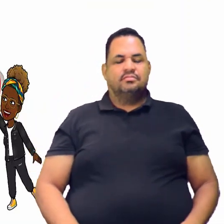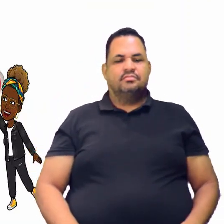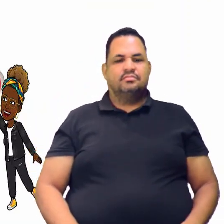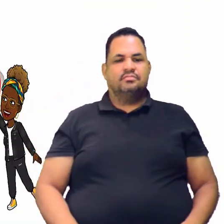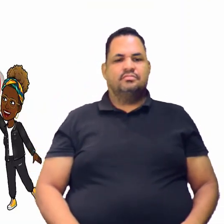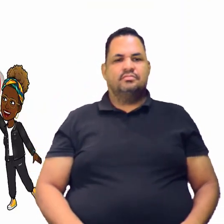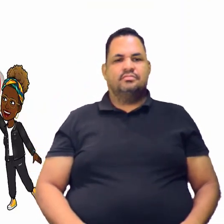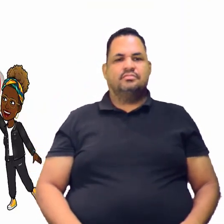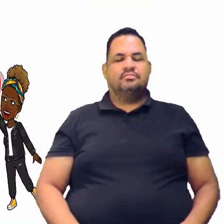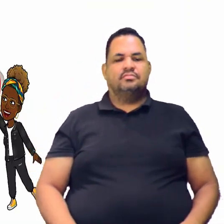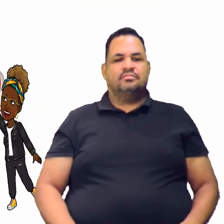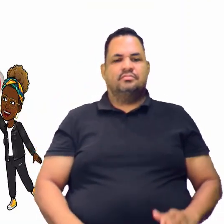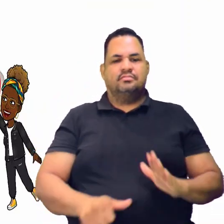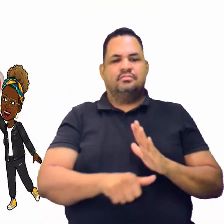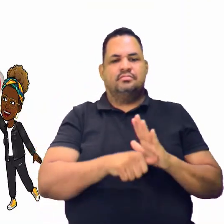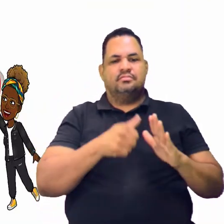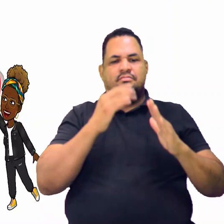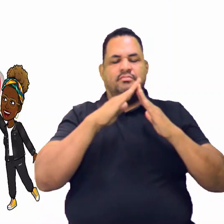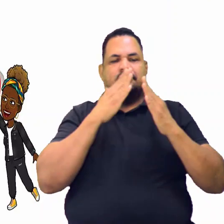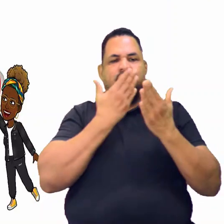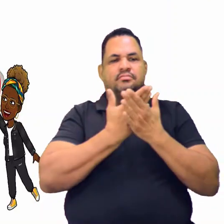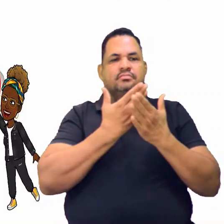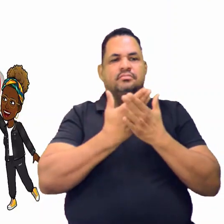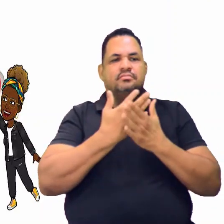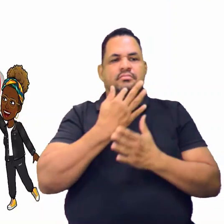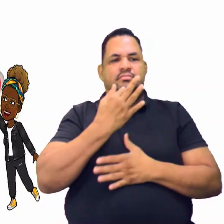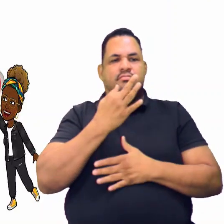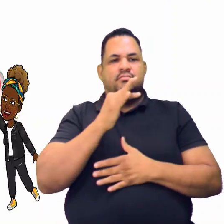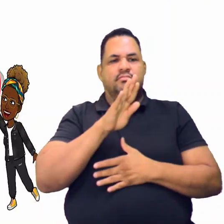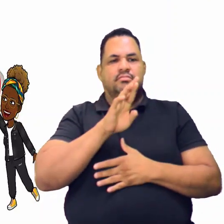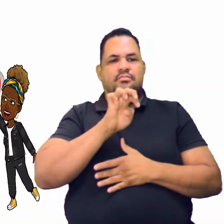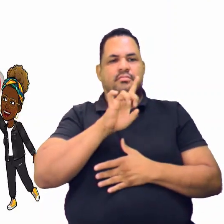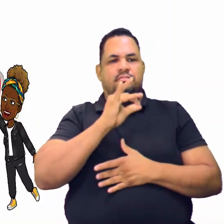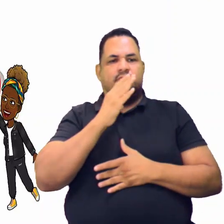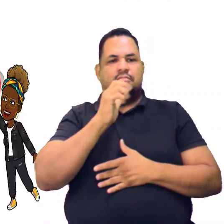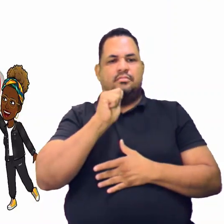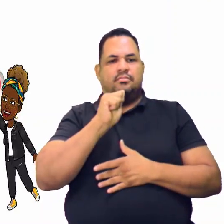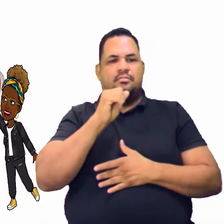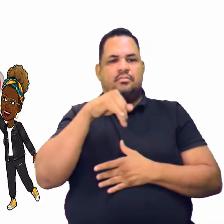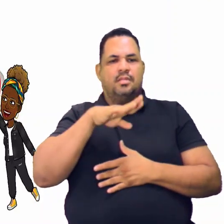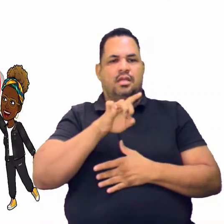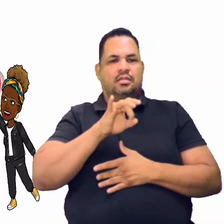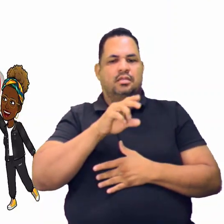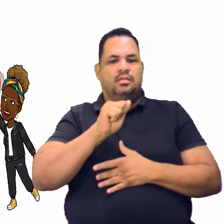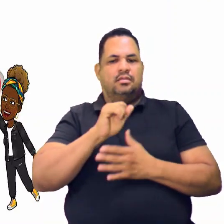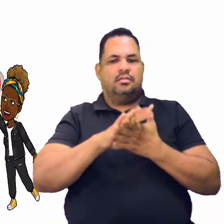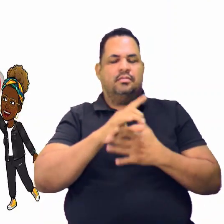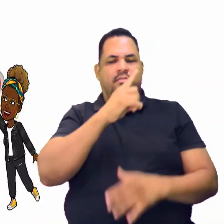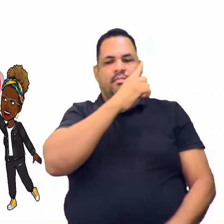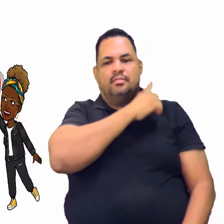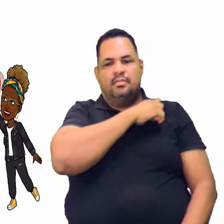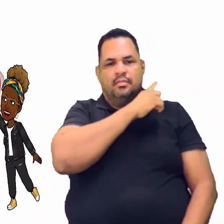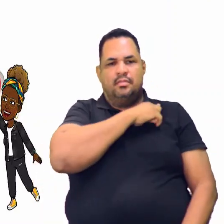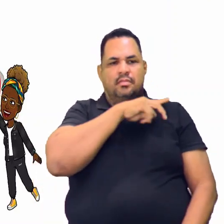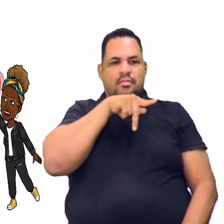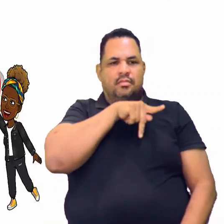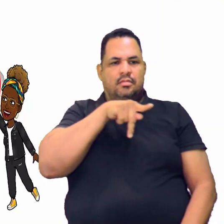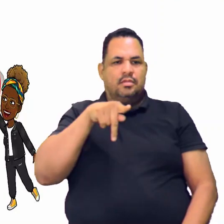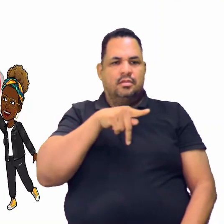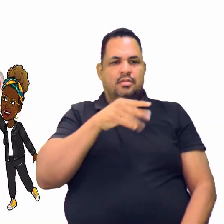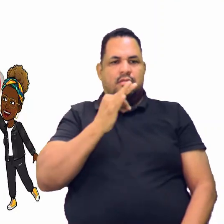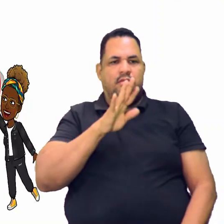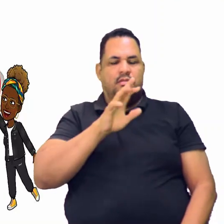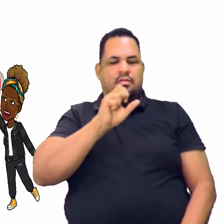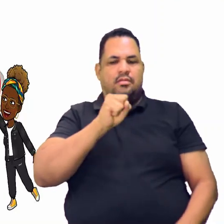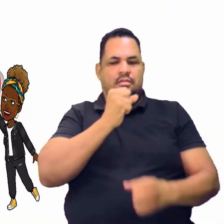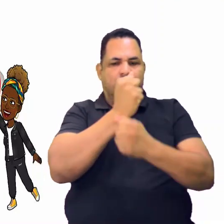amado? Então, essa é a primeira escola, Francisca Martendal, a turma do 1º ano da professora